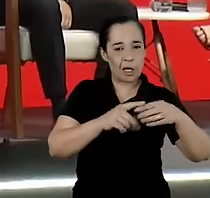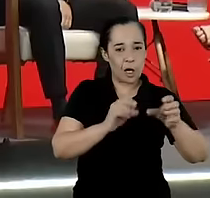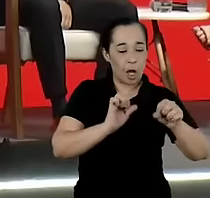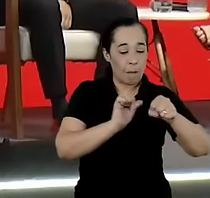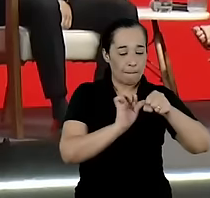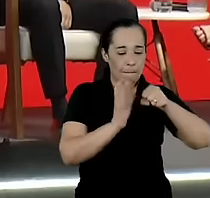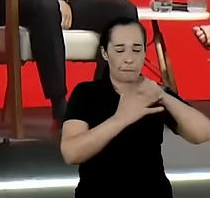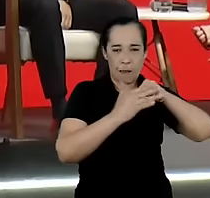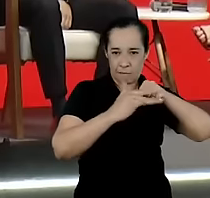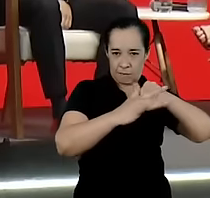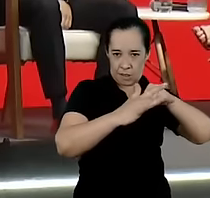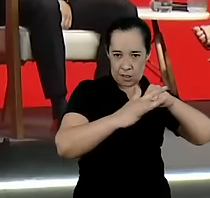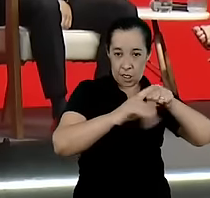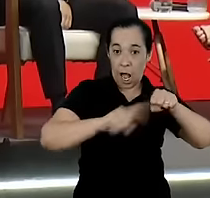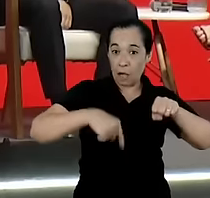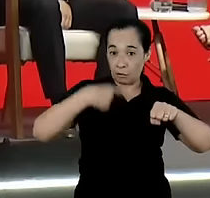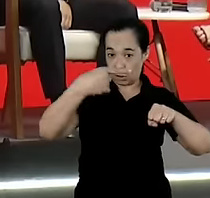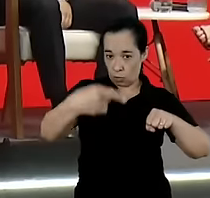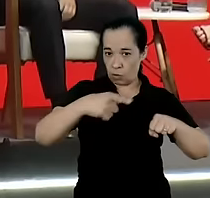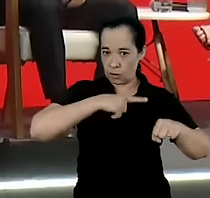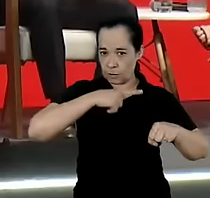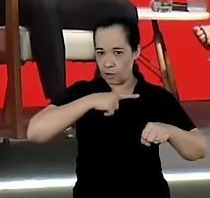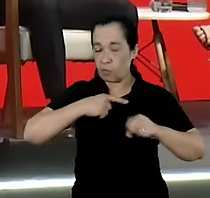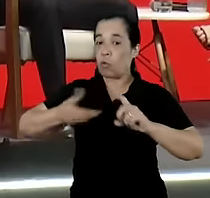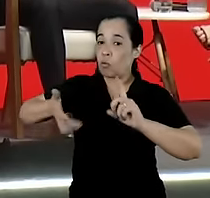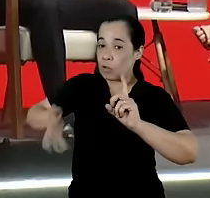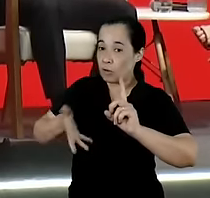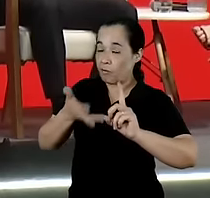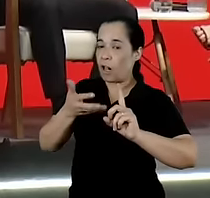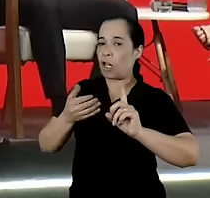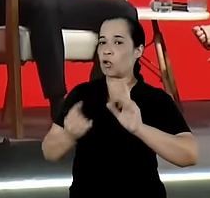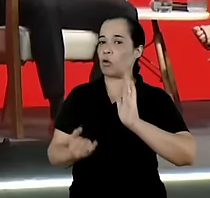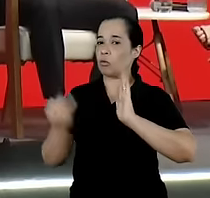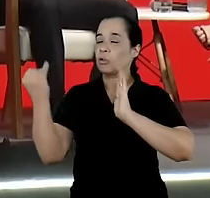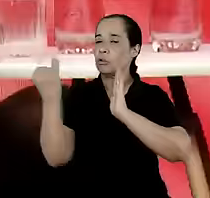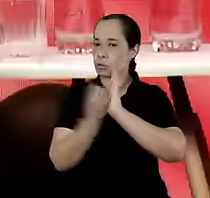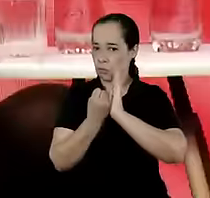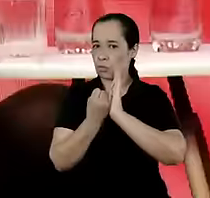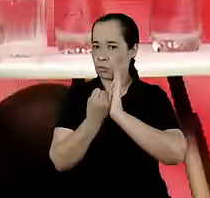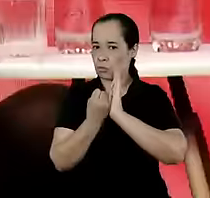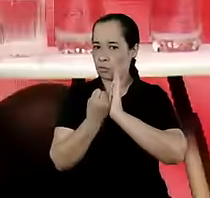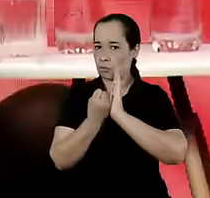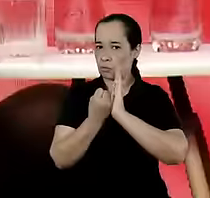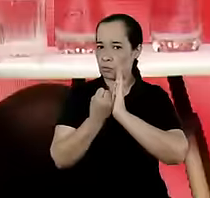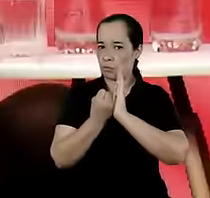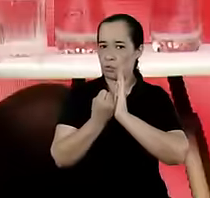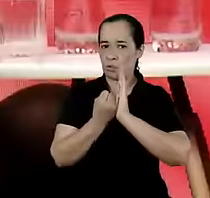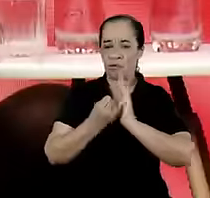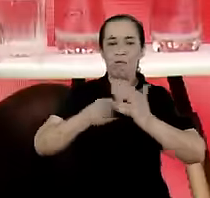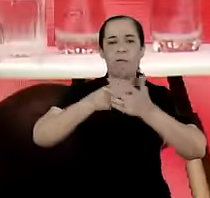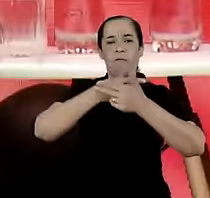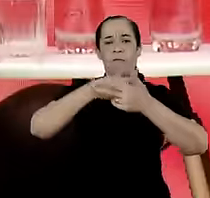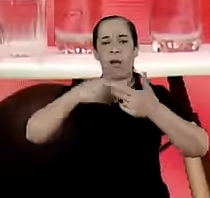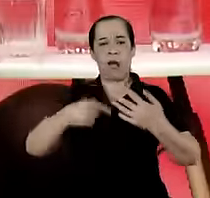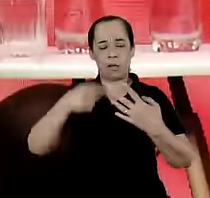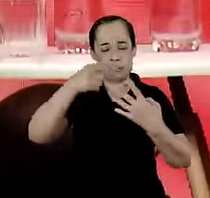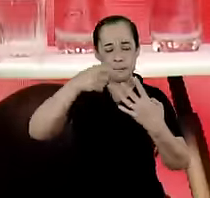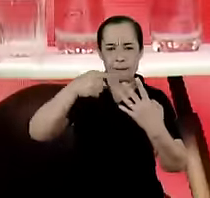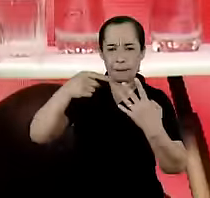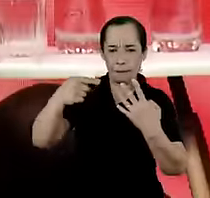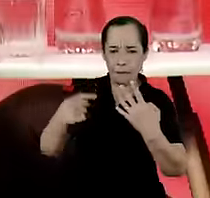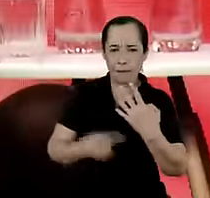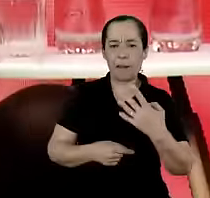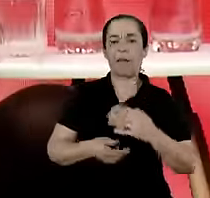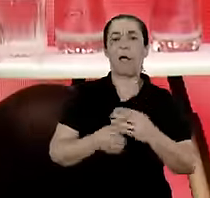pandemia a gente teve um estímulo fiscal sem precedentes né aqueles diversos vouchers diversos cheques